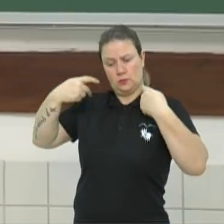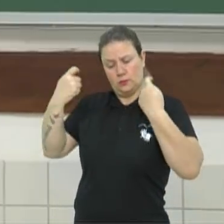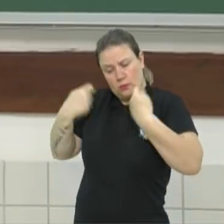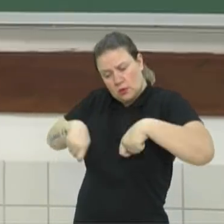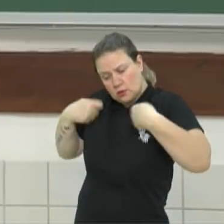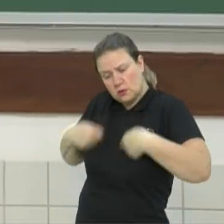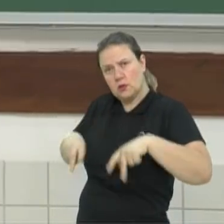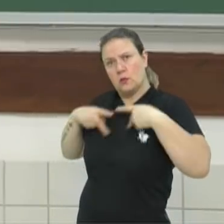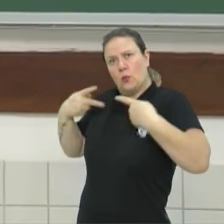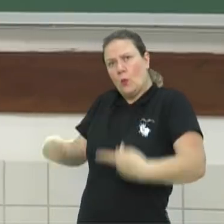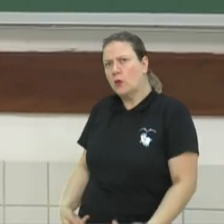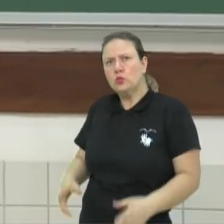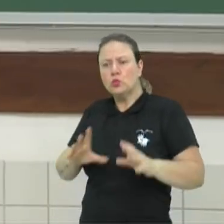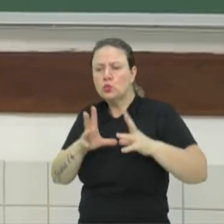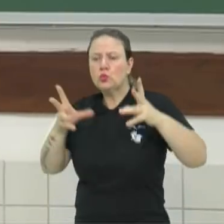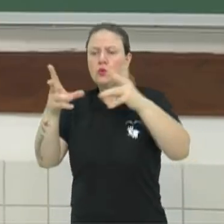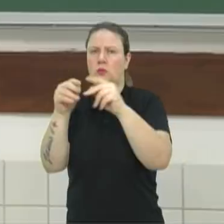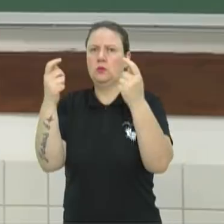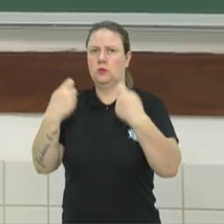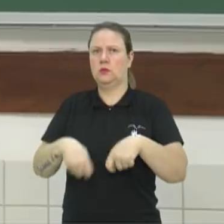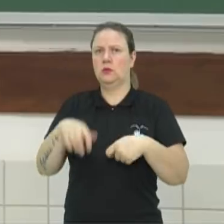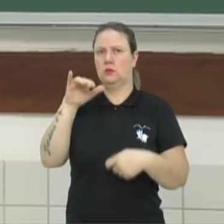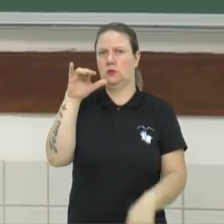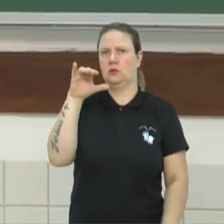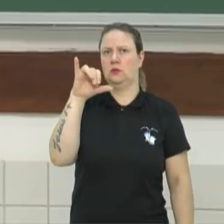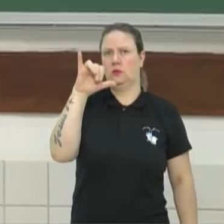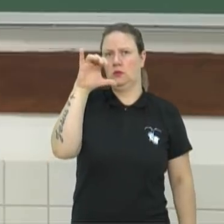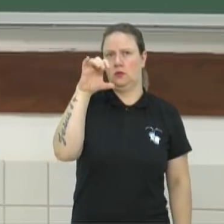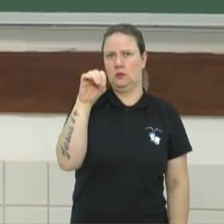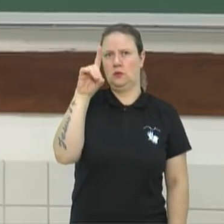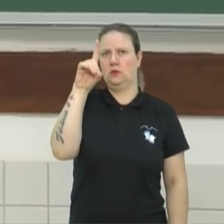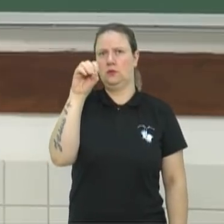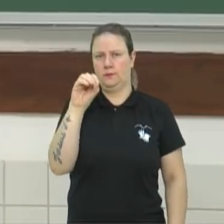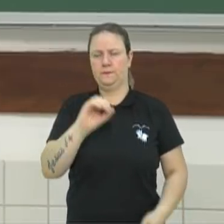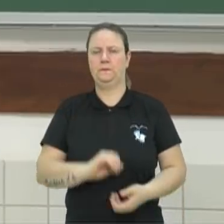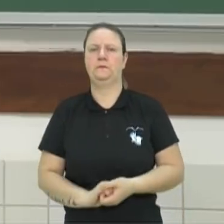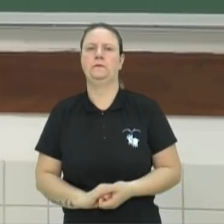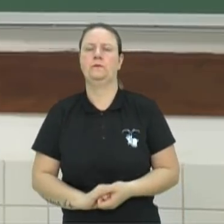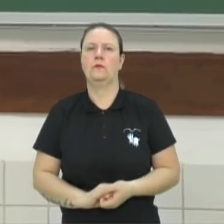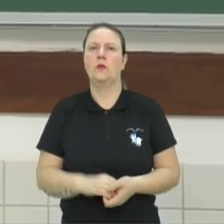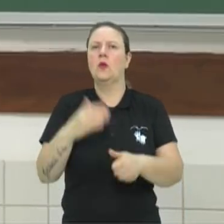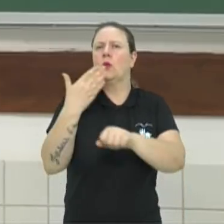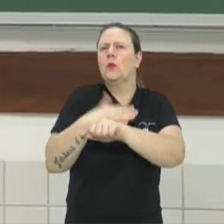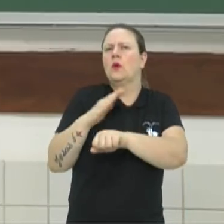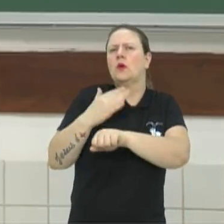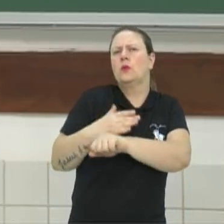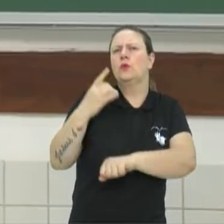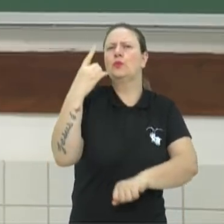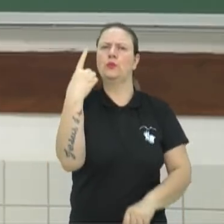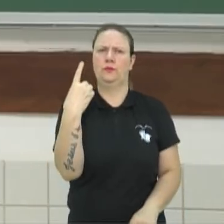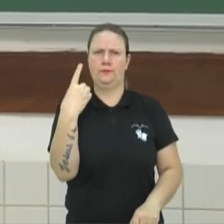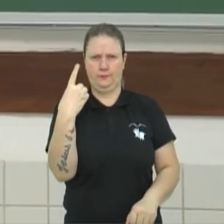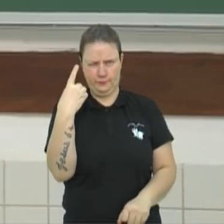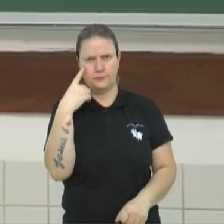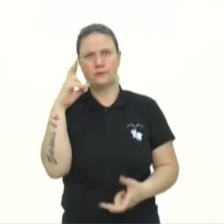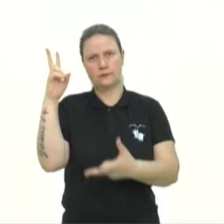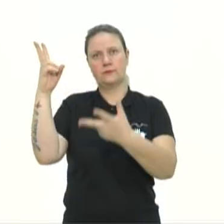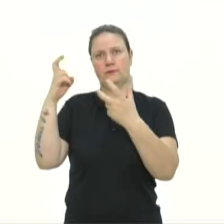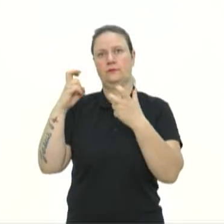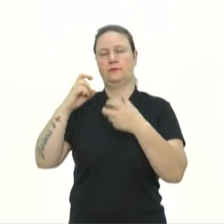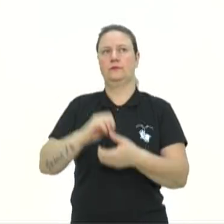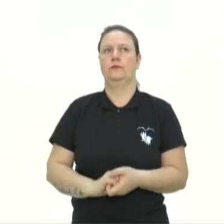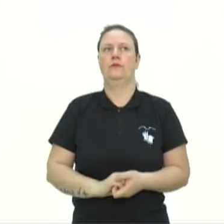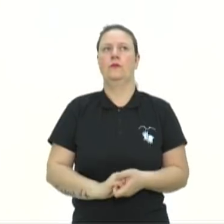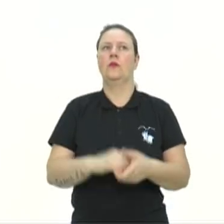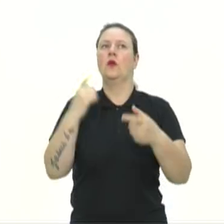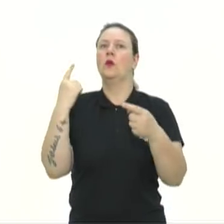essa reposição. Vamos analisar agora no exercício 1 uma das questões desse texto? Vamos ver.